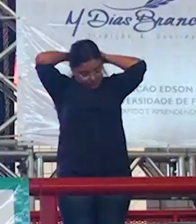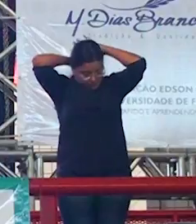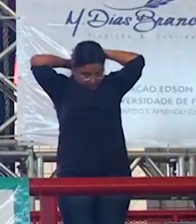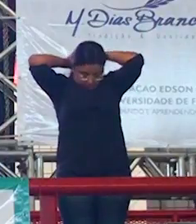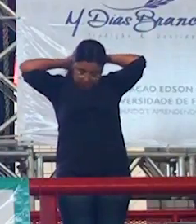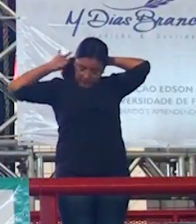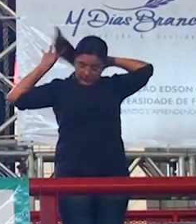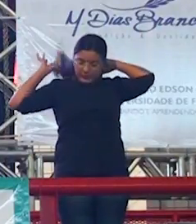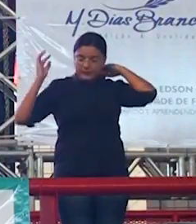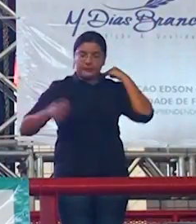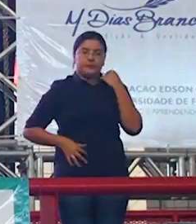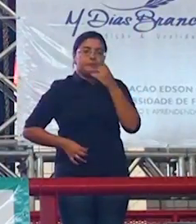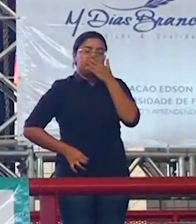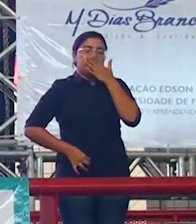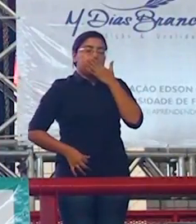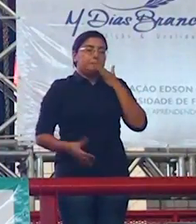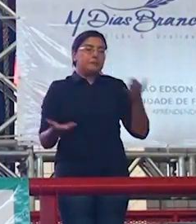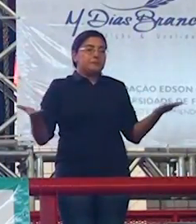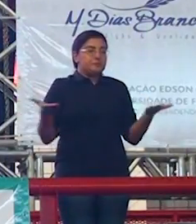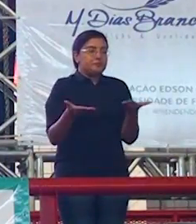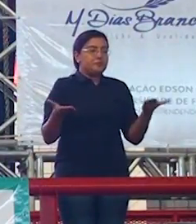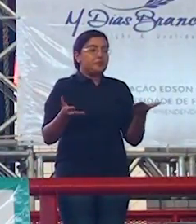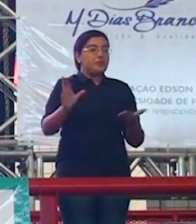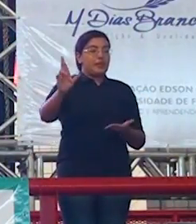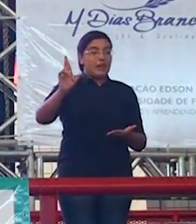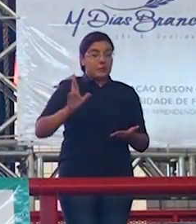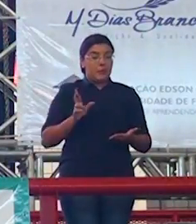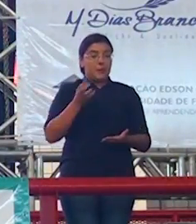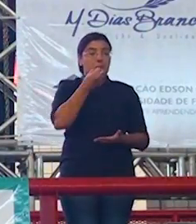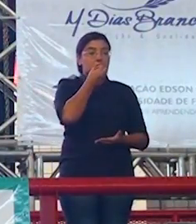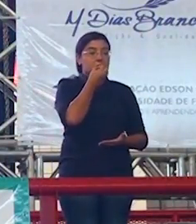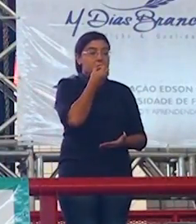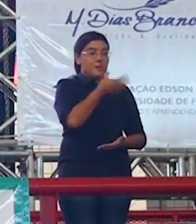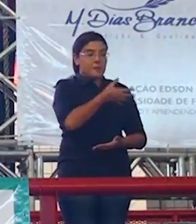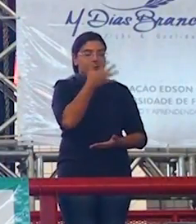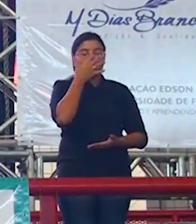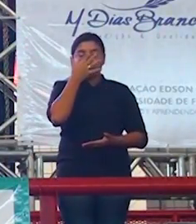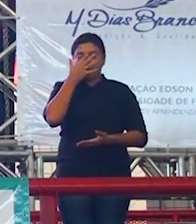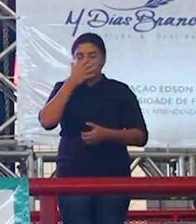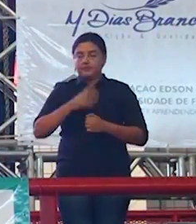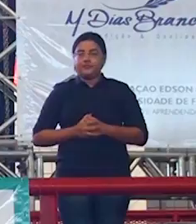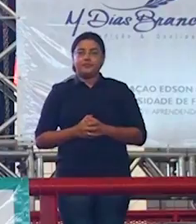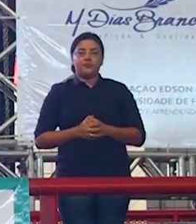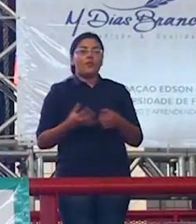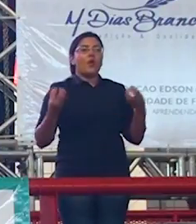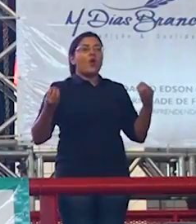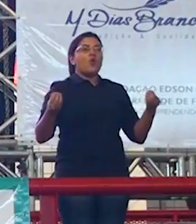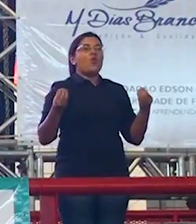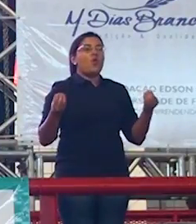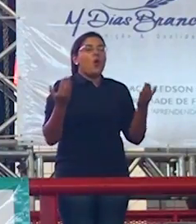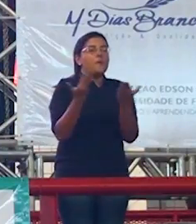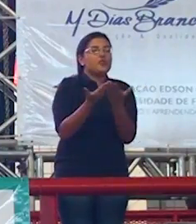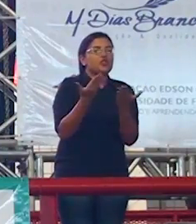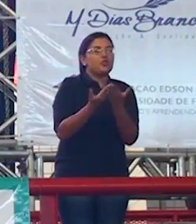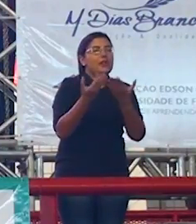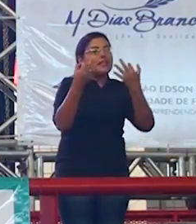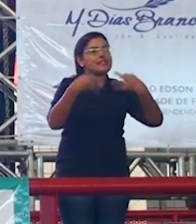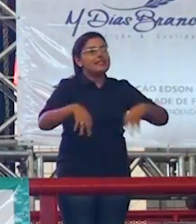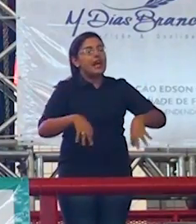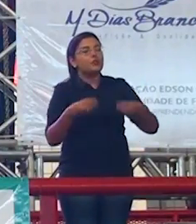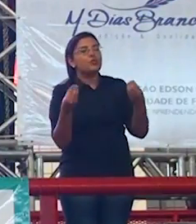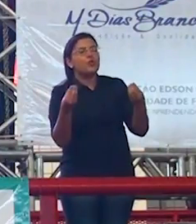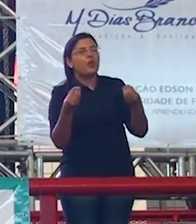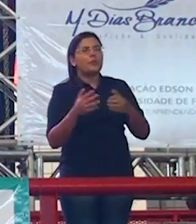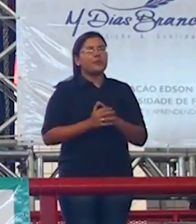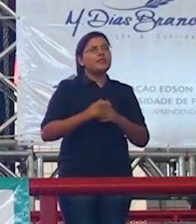ó, hoje nós vamos ter uma resposta concreta para essa pergunta. Como estudar corretamente?